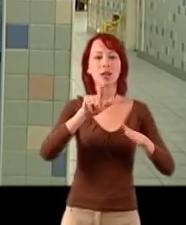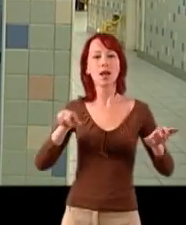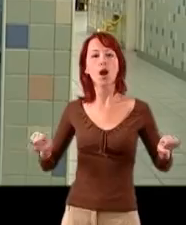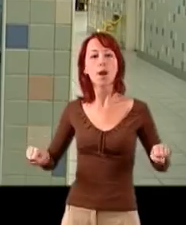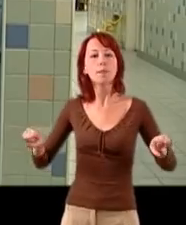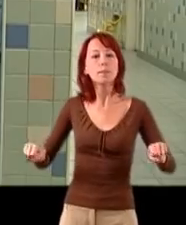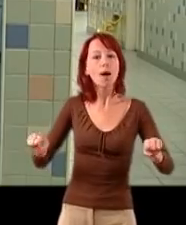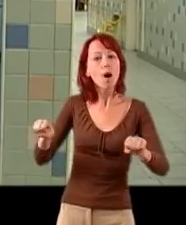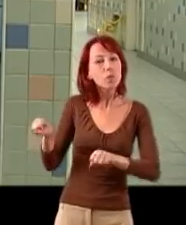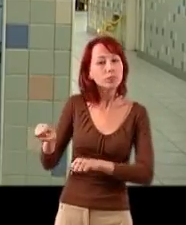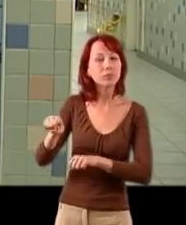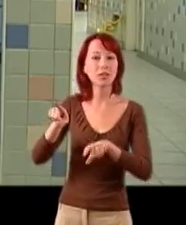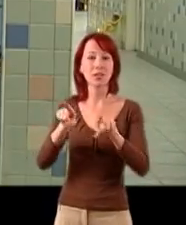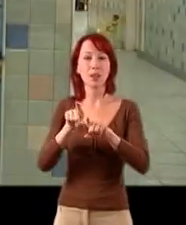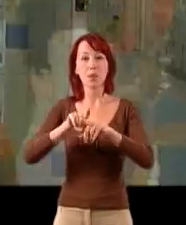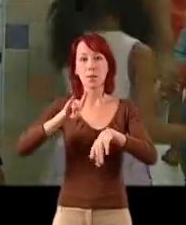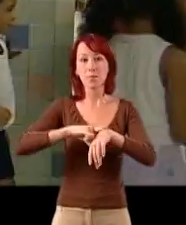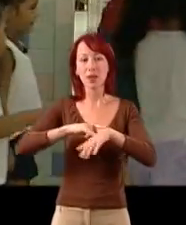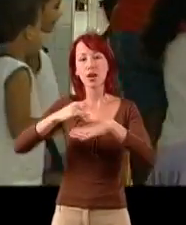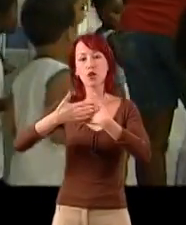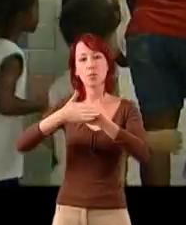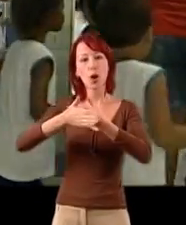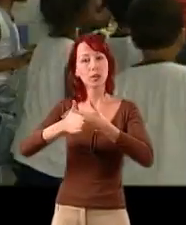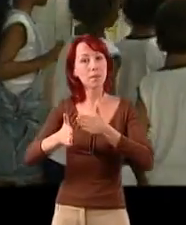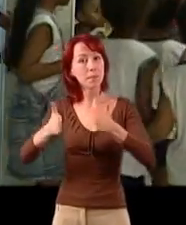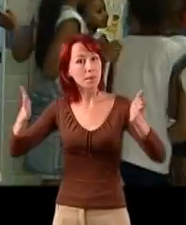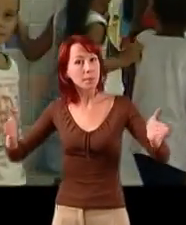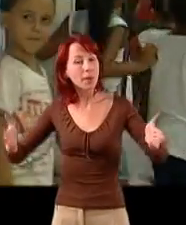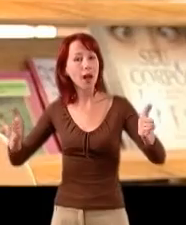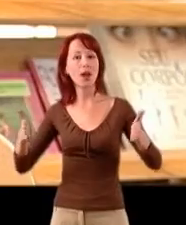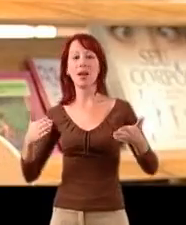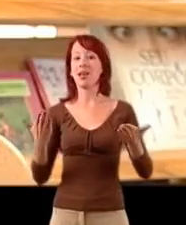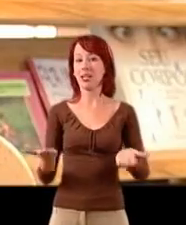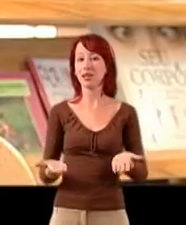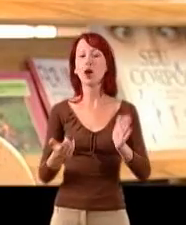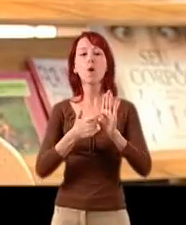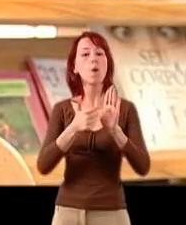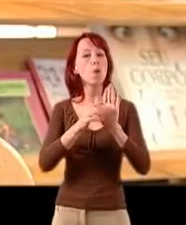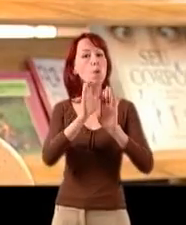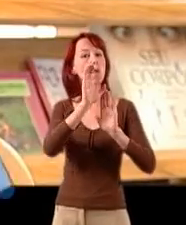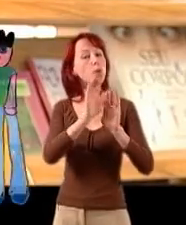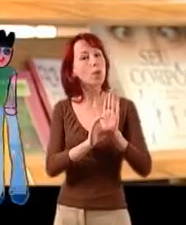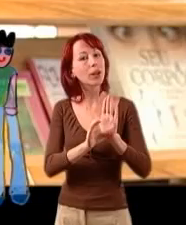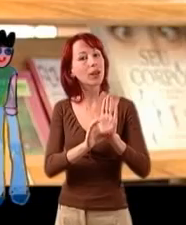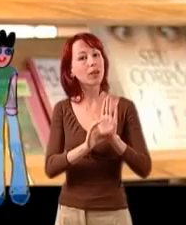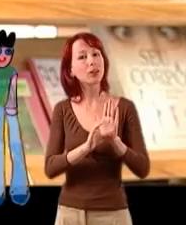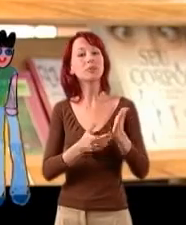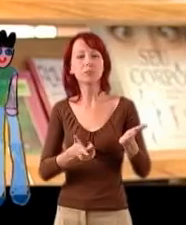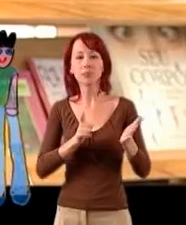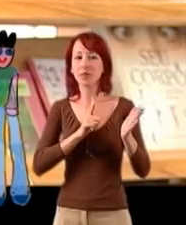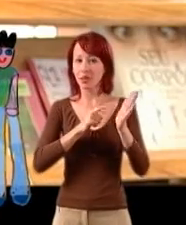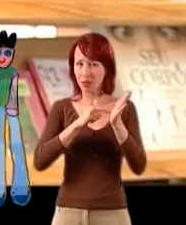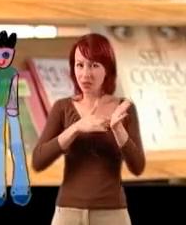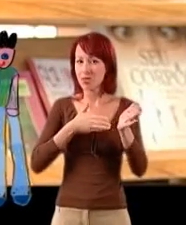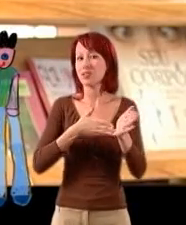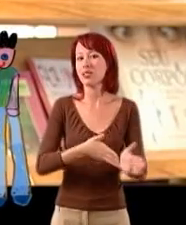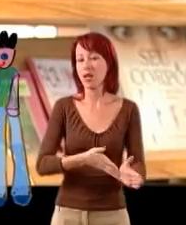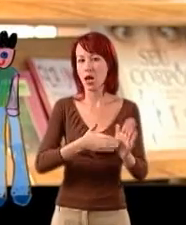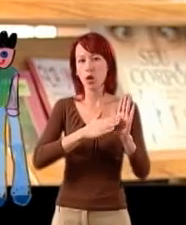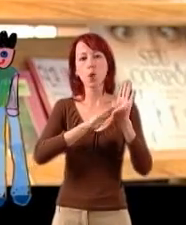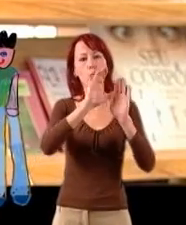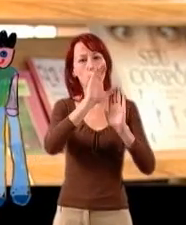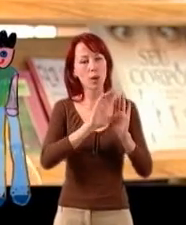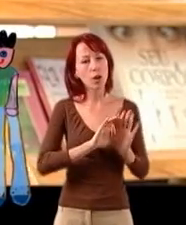aquele corrimão, né? Os banheiros já são adaptados. O currículo, ele, na verdade, a gente vive o